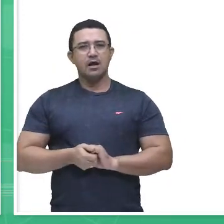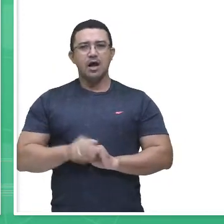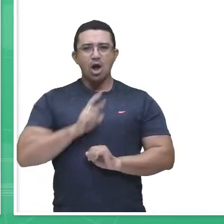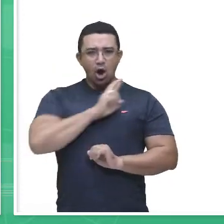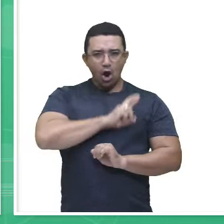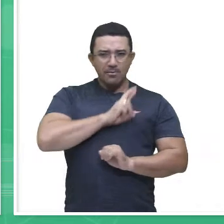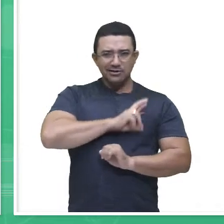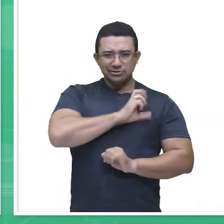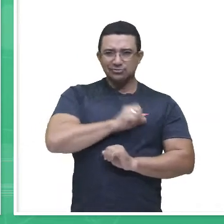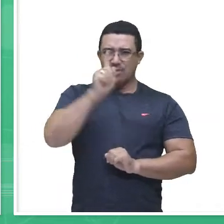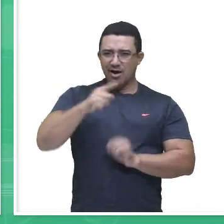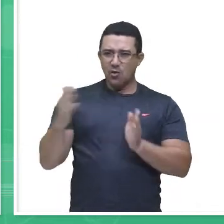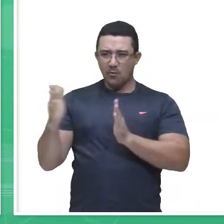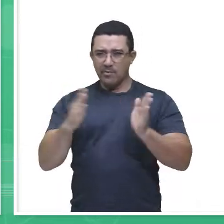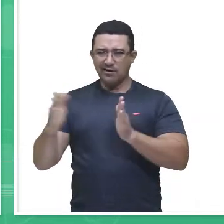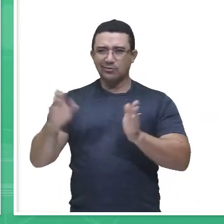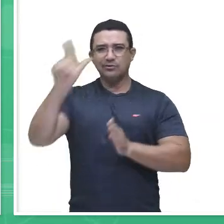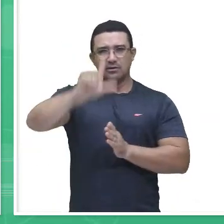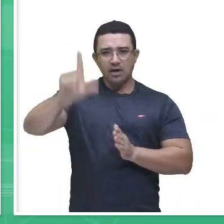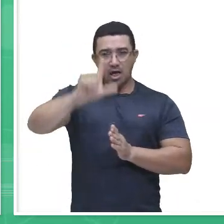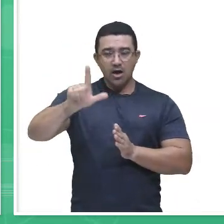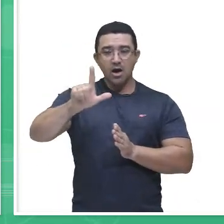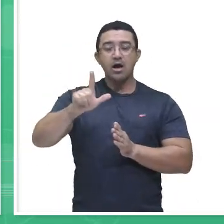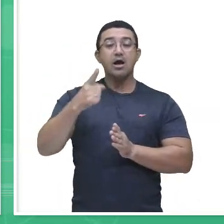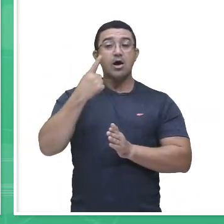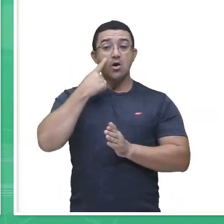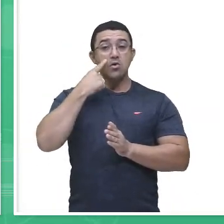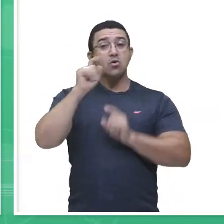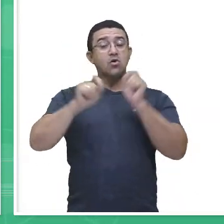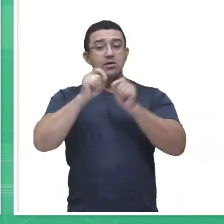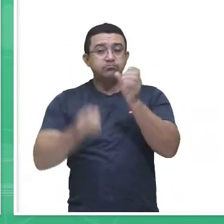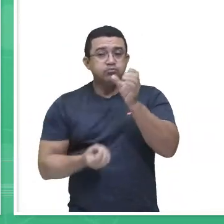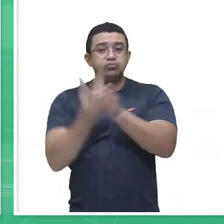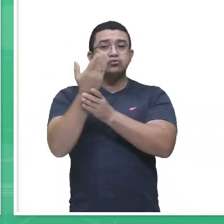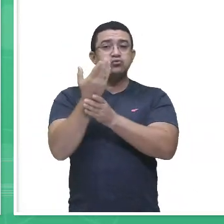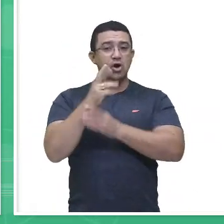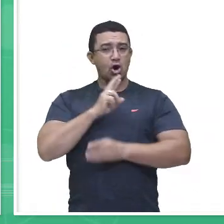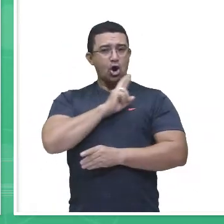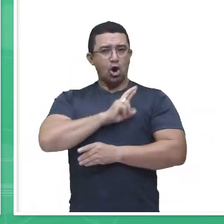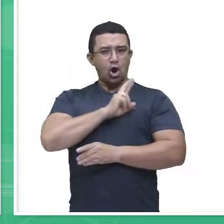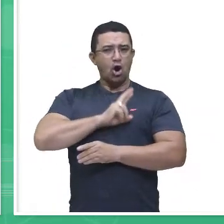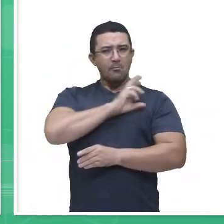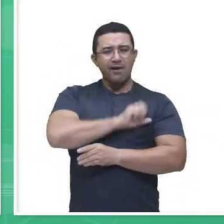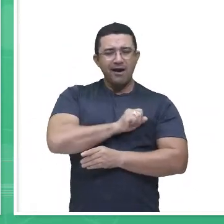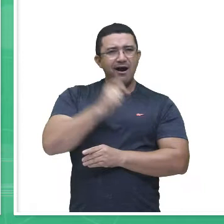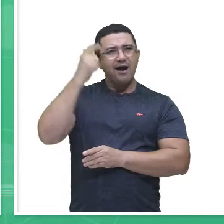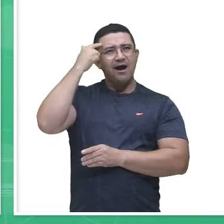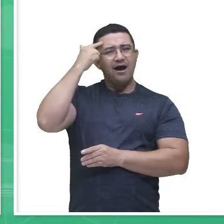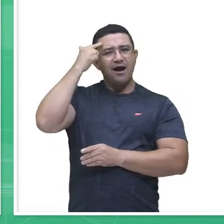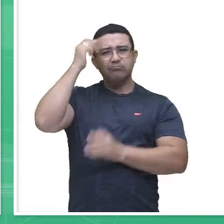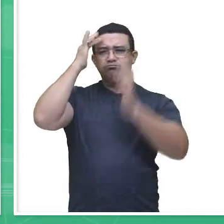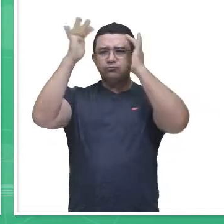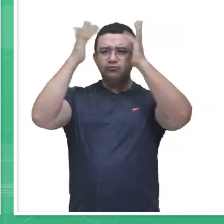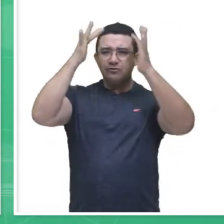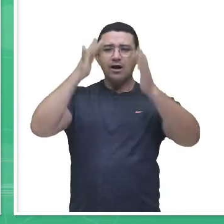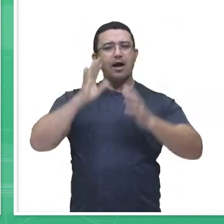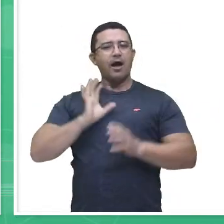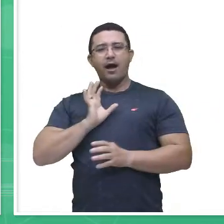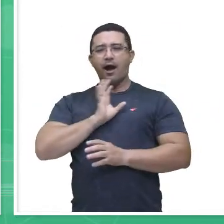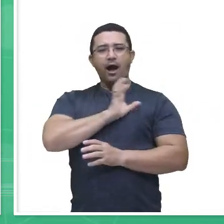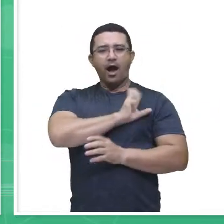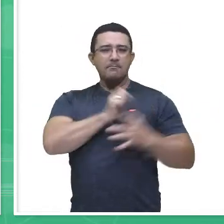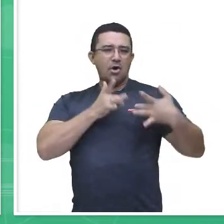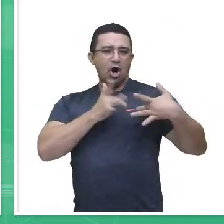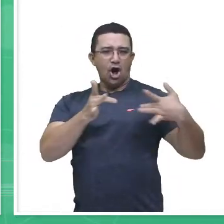período literário, né? Quando a gente ouve falar romance, aquela ideia de amor, né? De